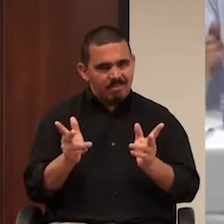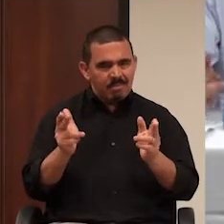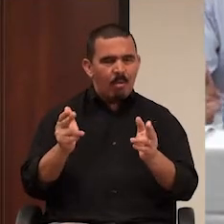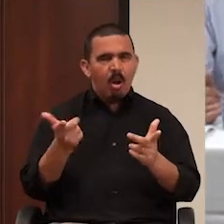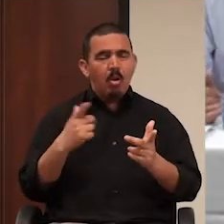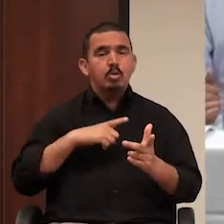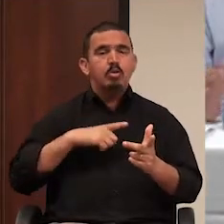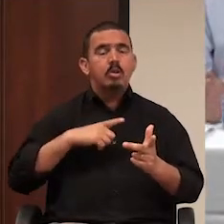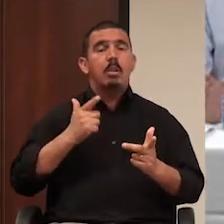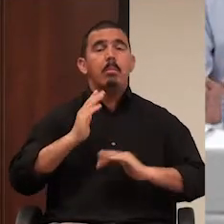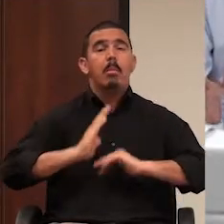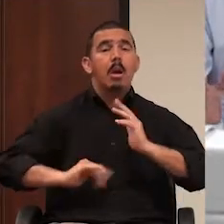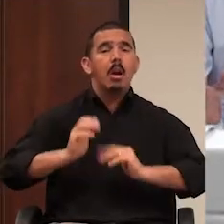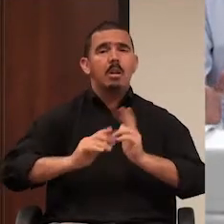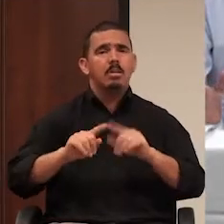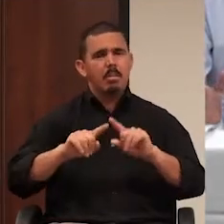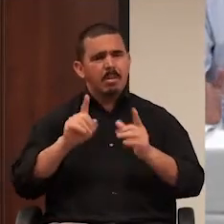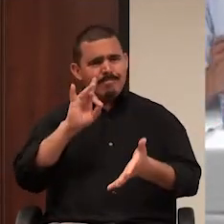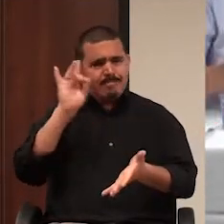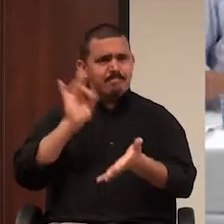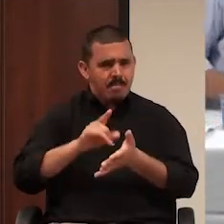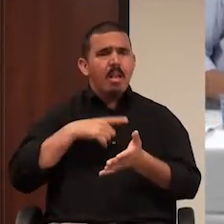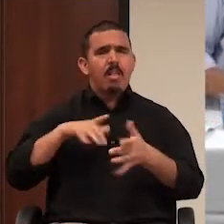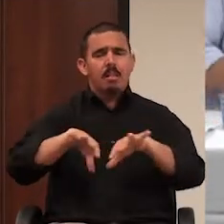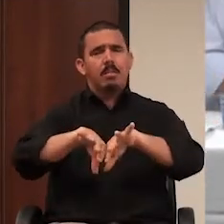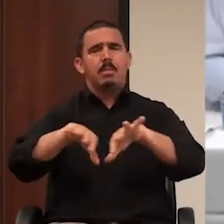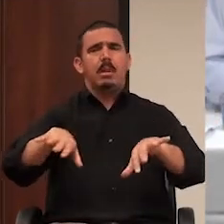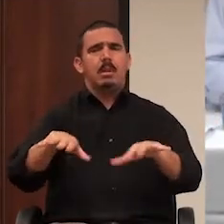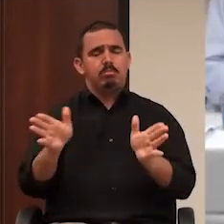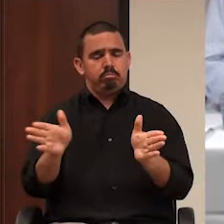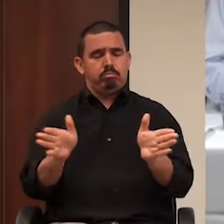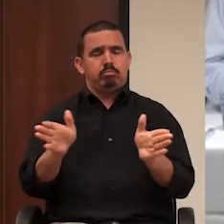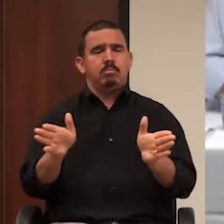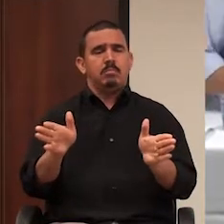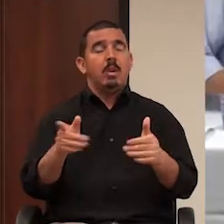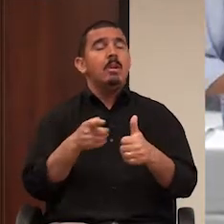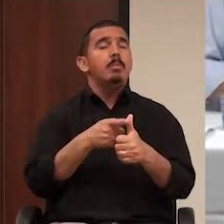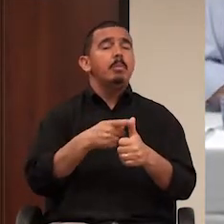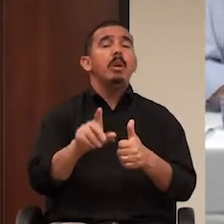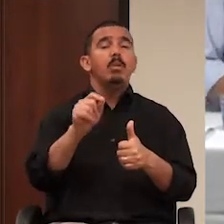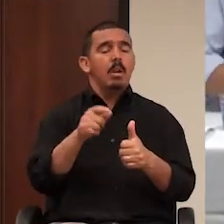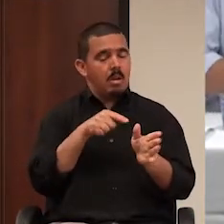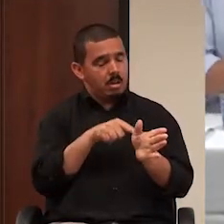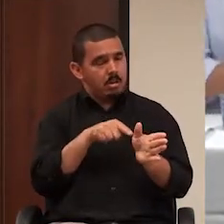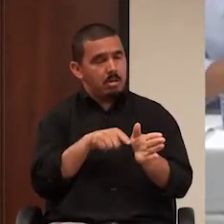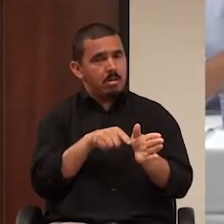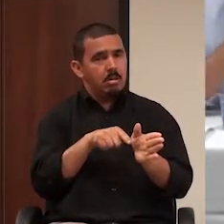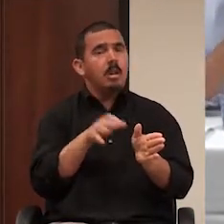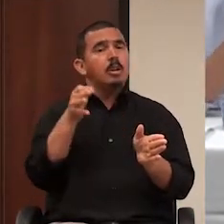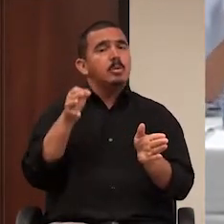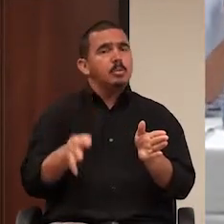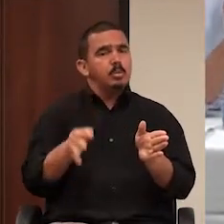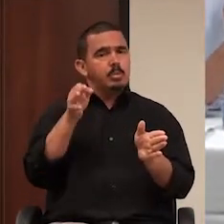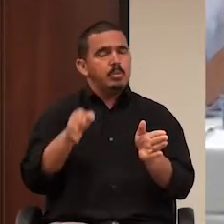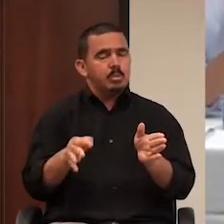vista lógico, existe uma separação. Um primeiro momento do processo é o momento em que o juiz